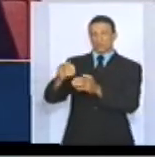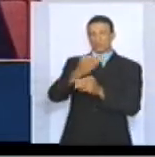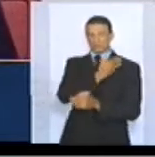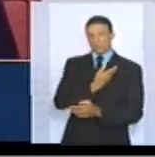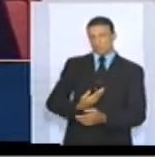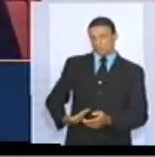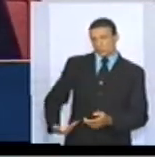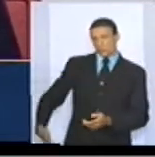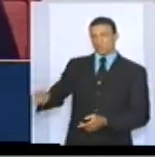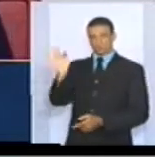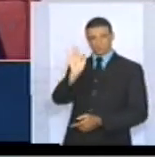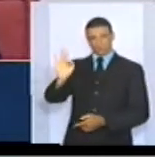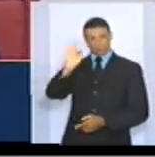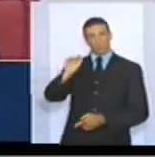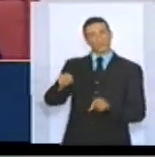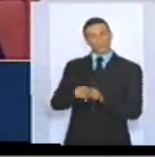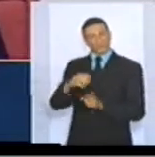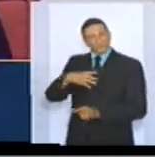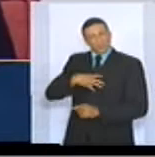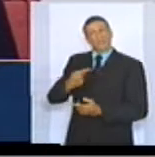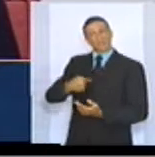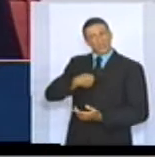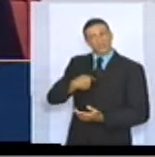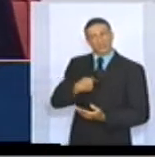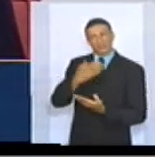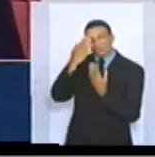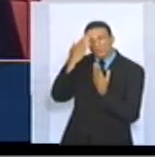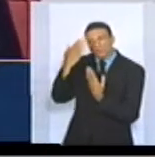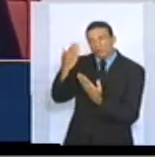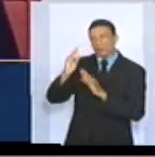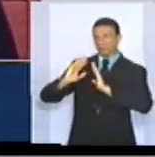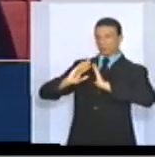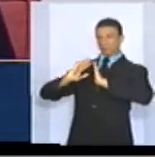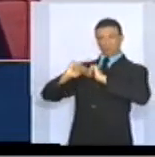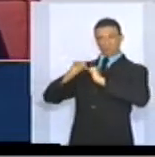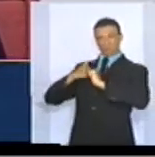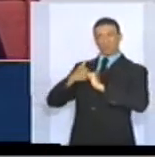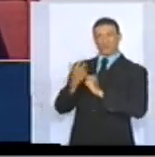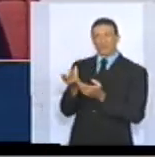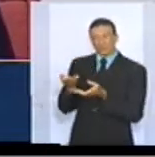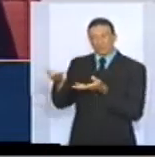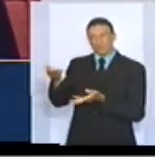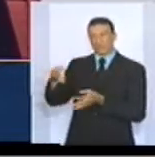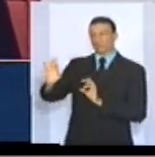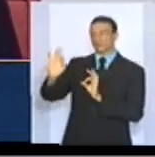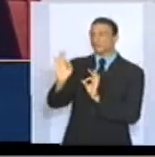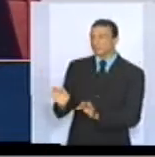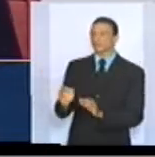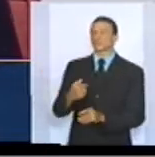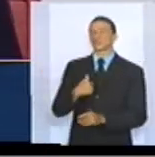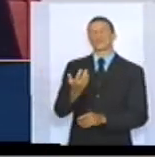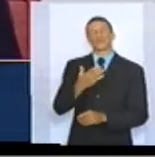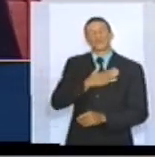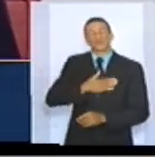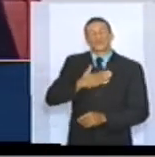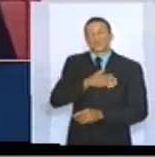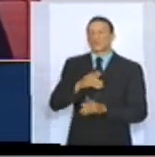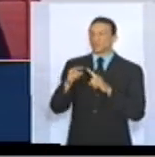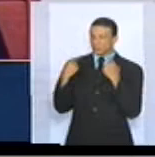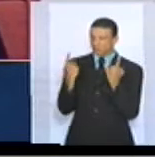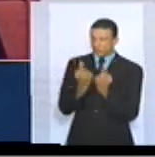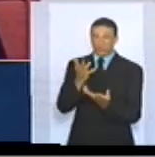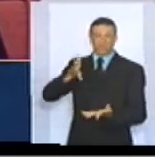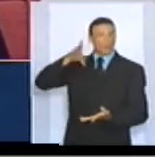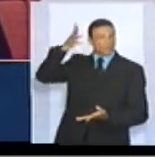minha particularmente por Vossa Excelência em acionar tão reiteradamente esse espaço público